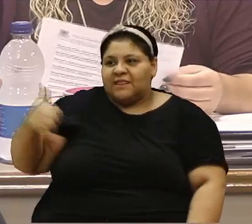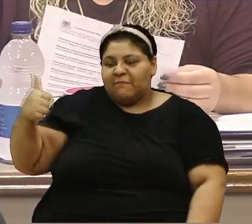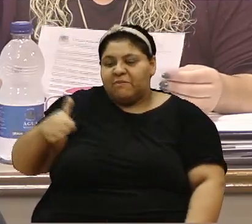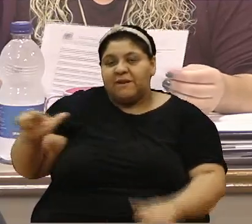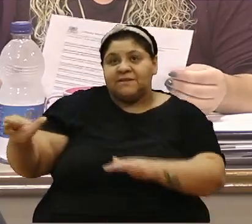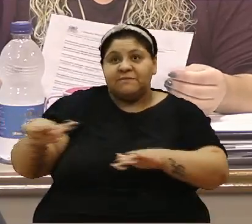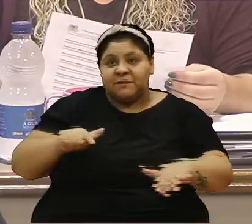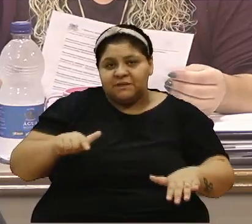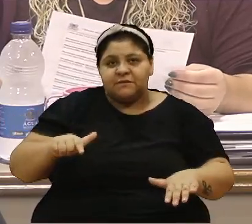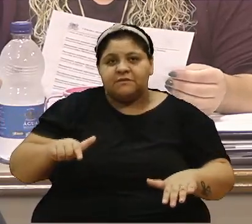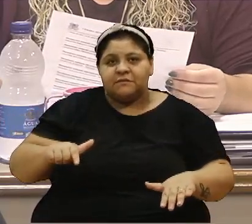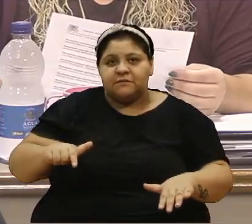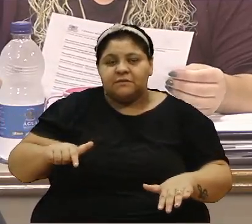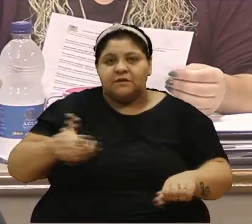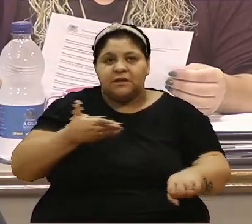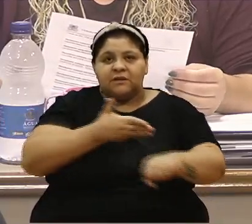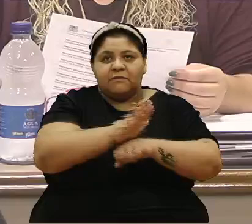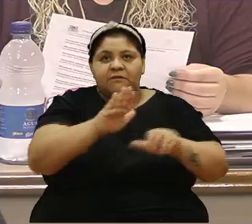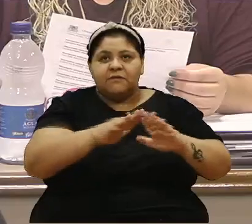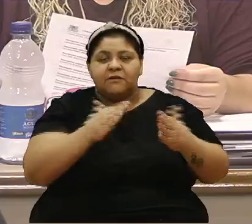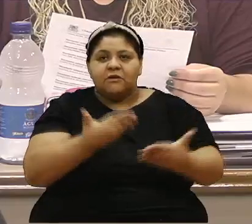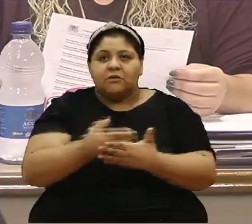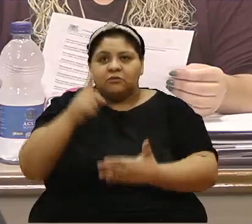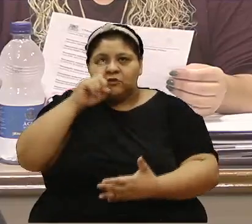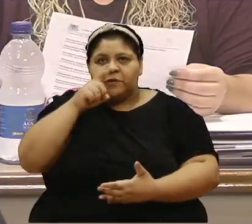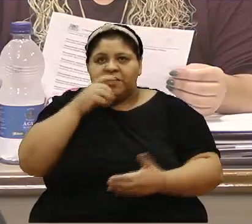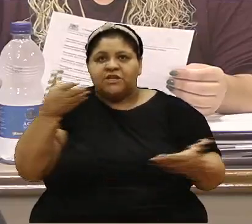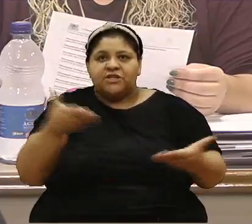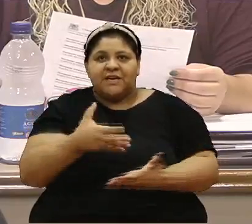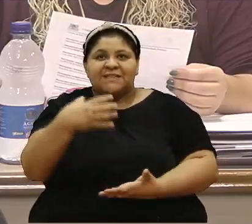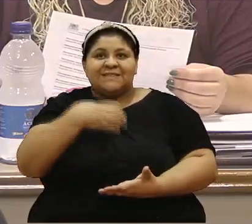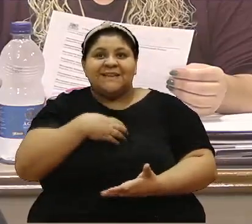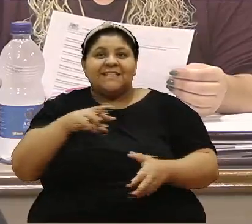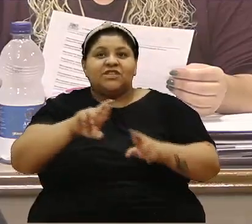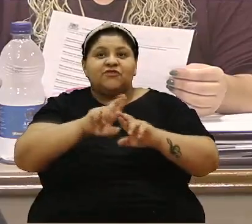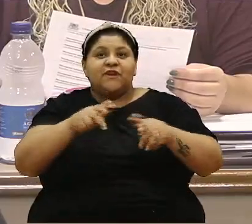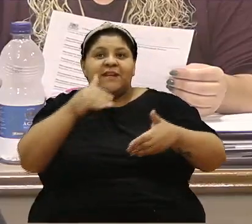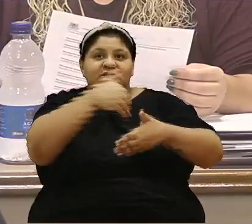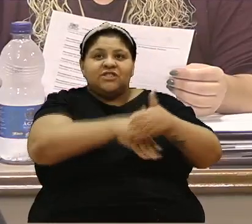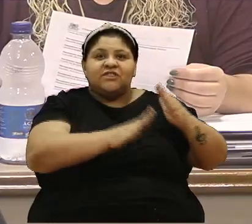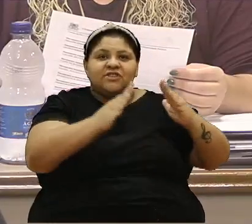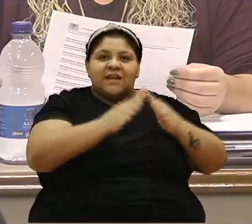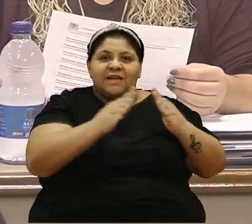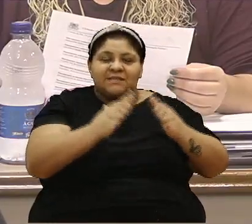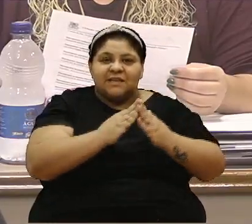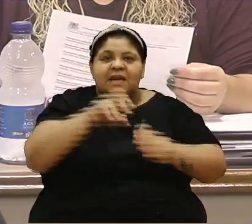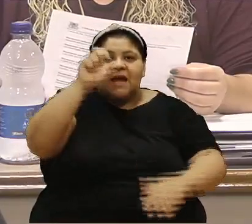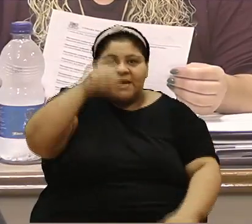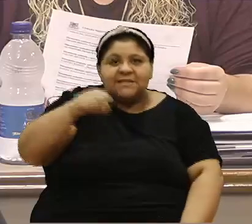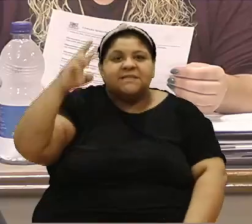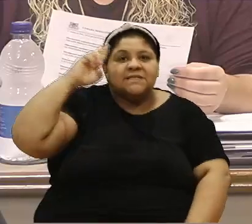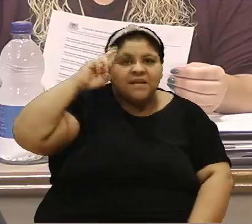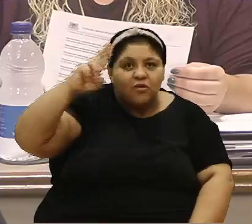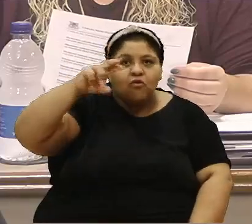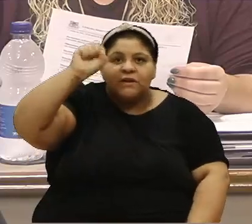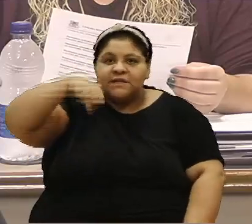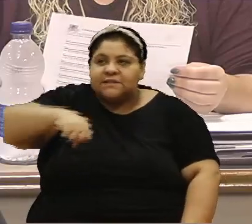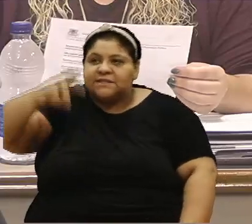semana que frequenta a escola, os pais já sentem diferença dentro de casa. É sim, senhor. Sim, senhora.